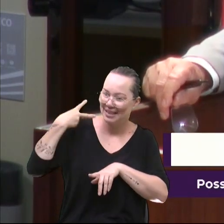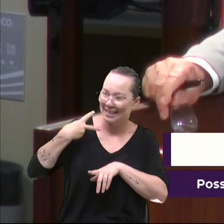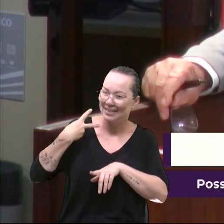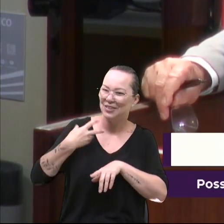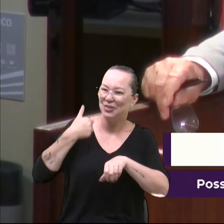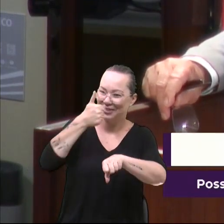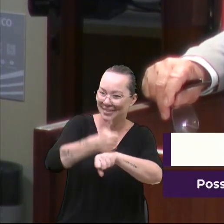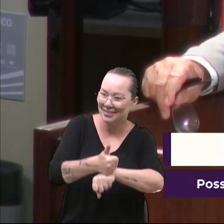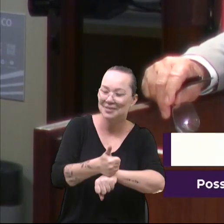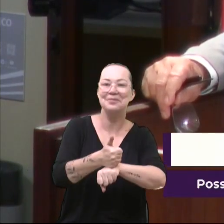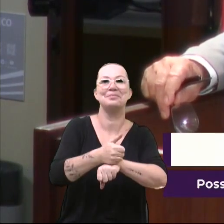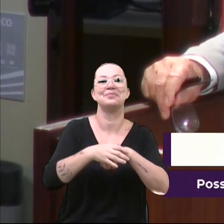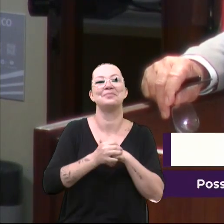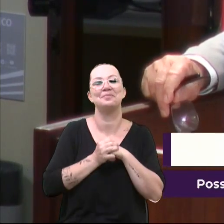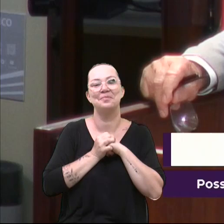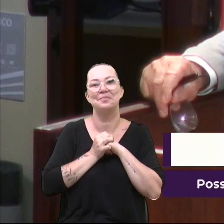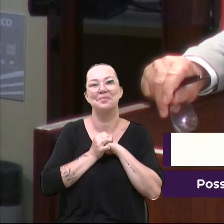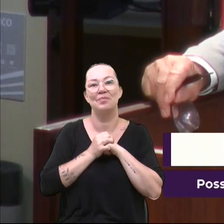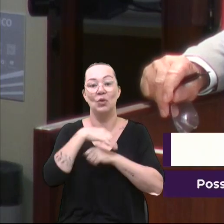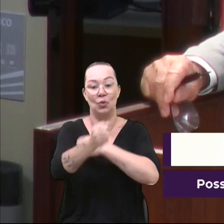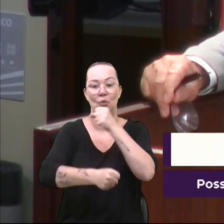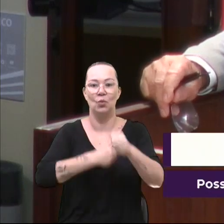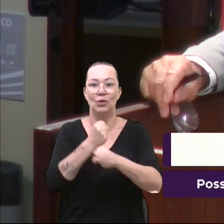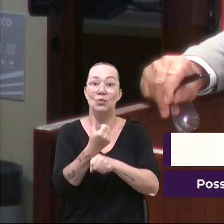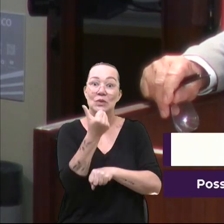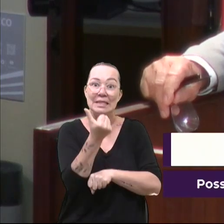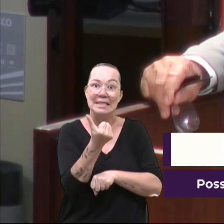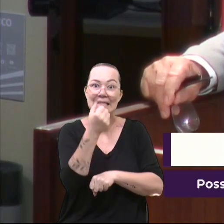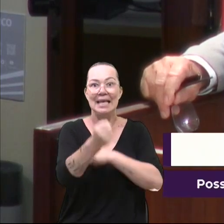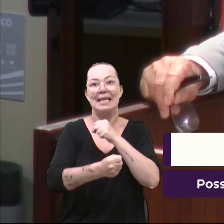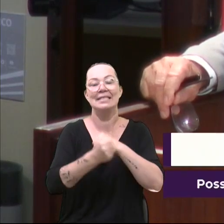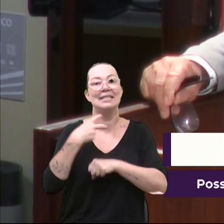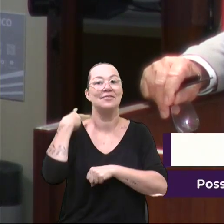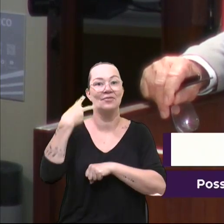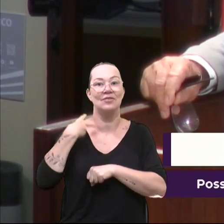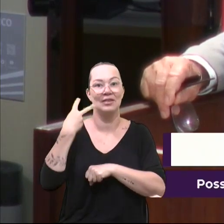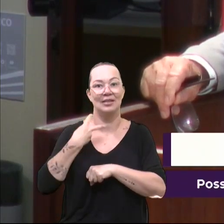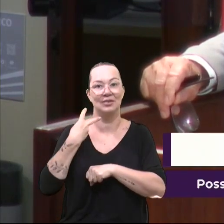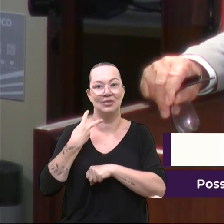O ano com 6 vereadores nessa casa.